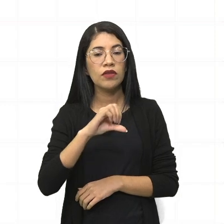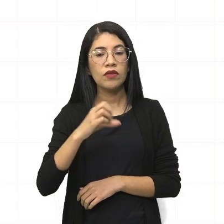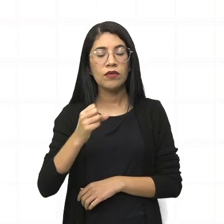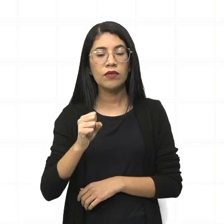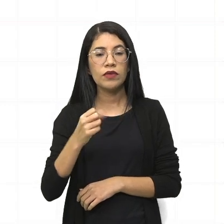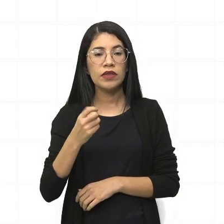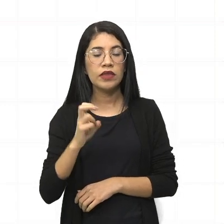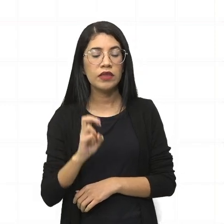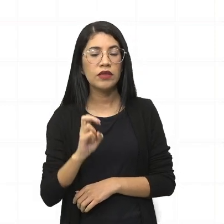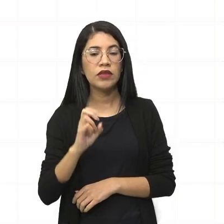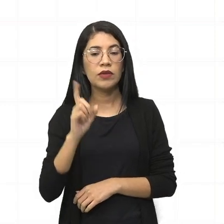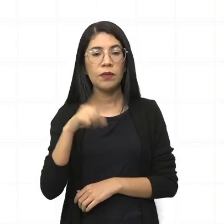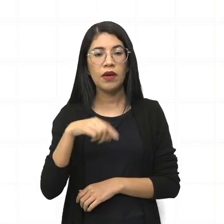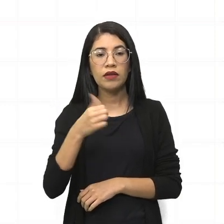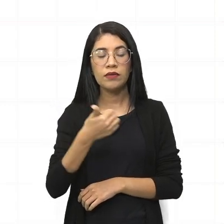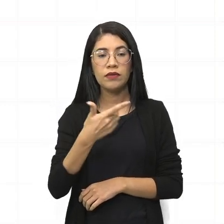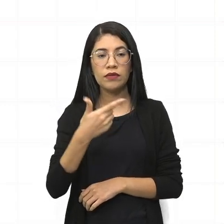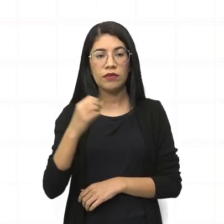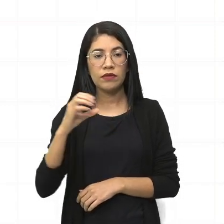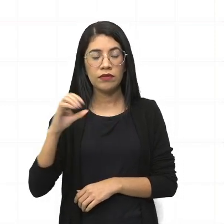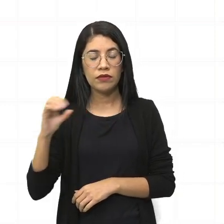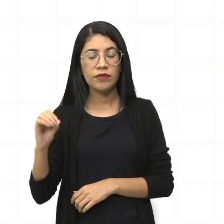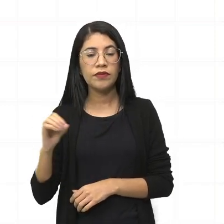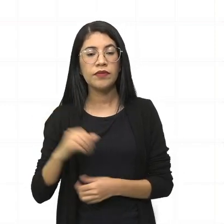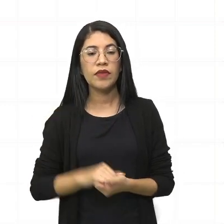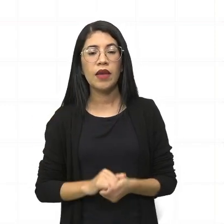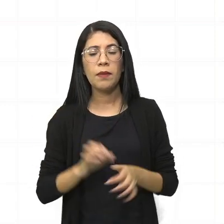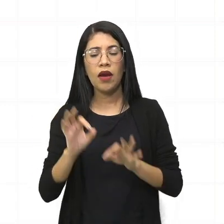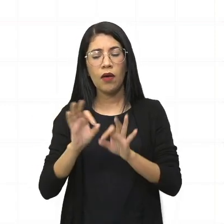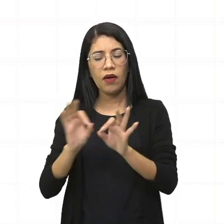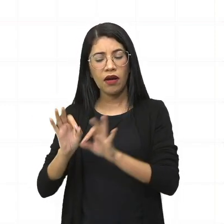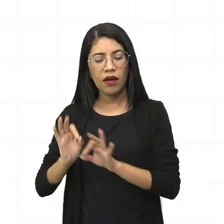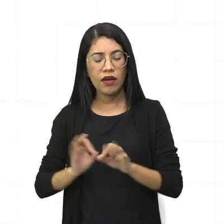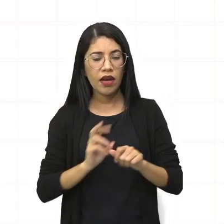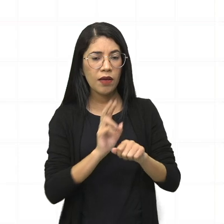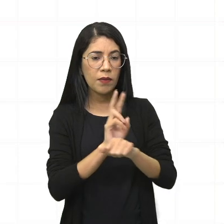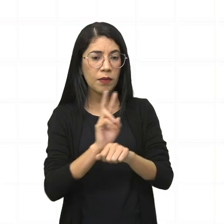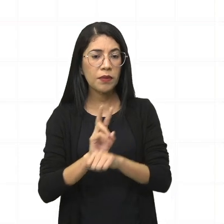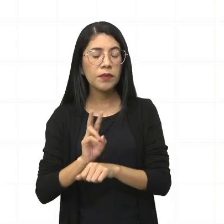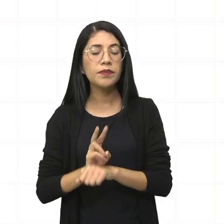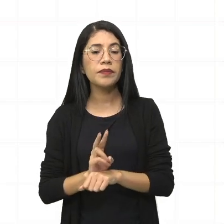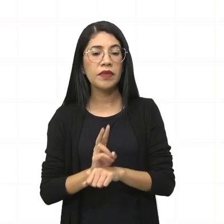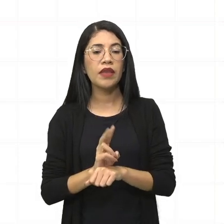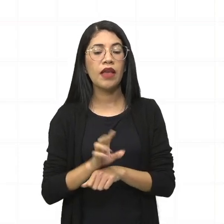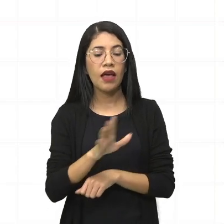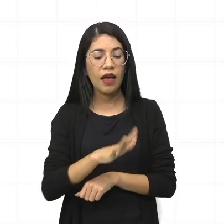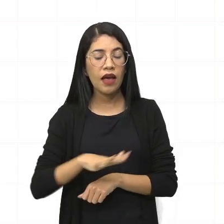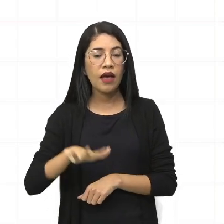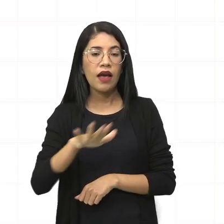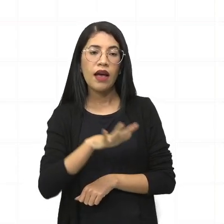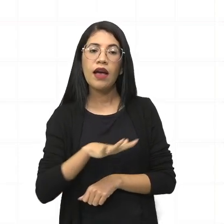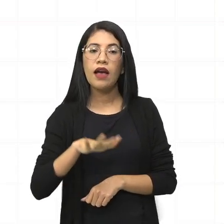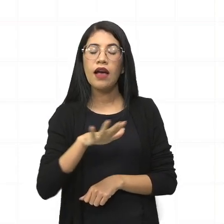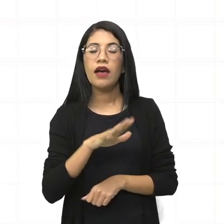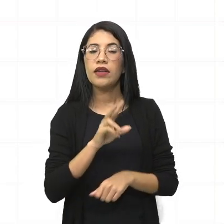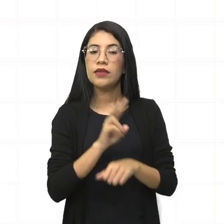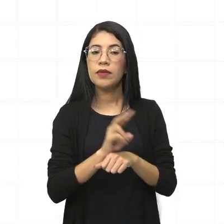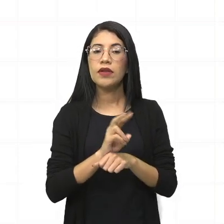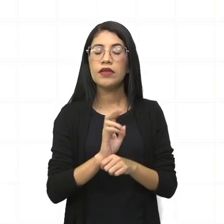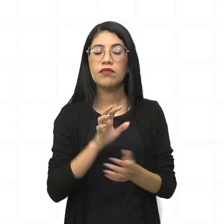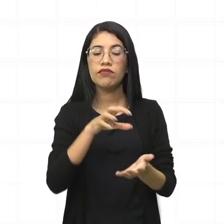9.985/2000, né, para gerir, para organizar, para proteger, né, áreas de